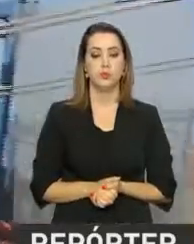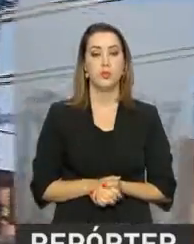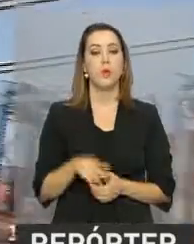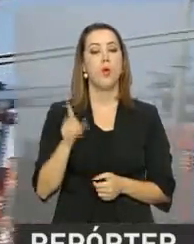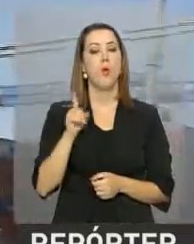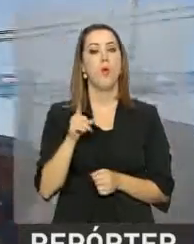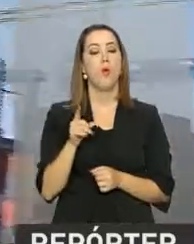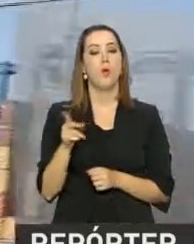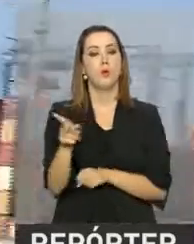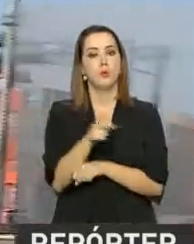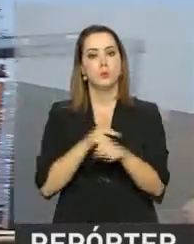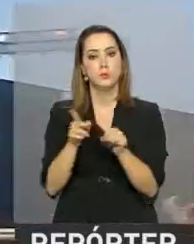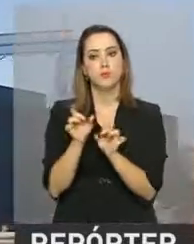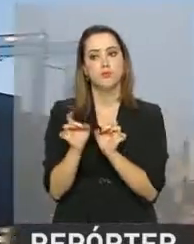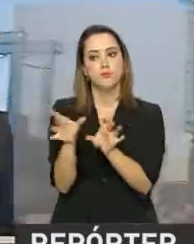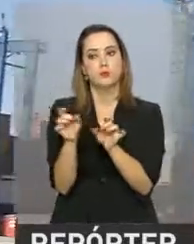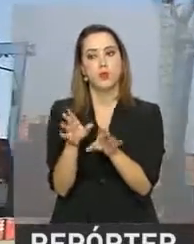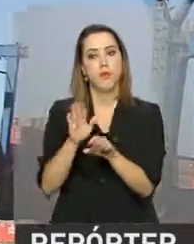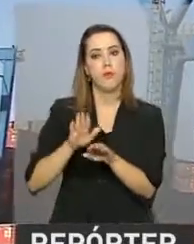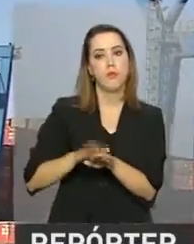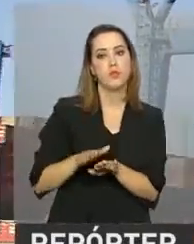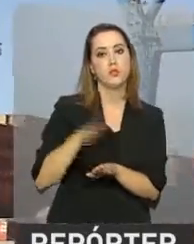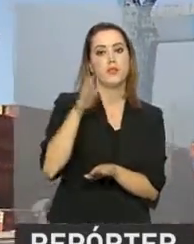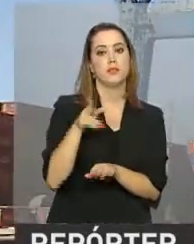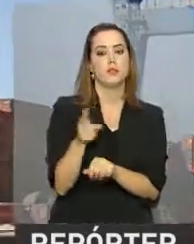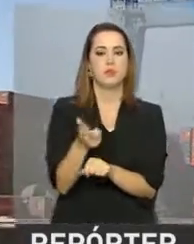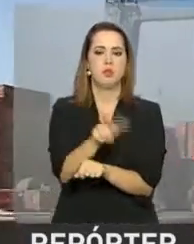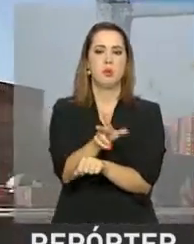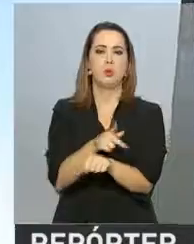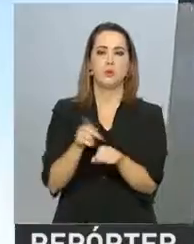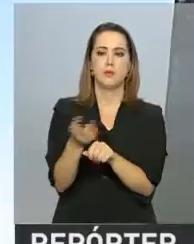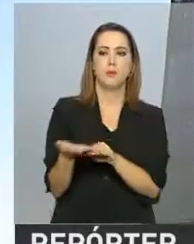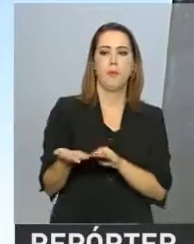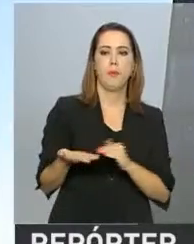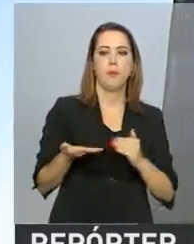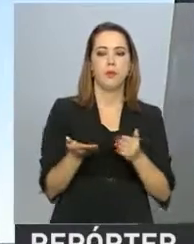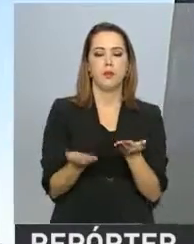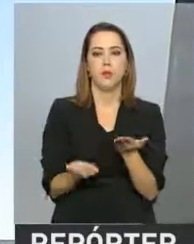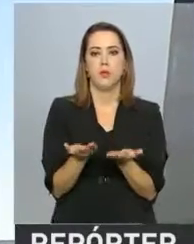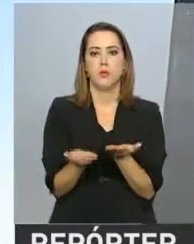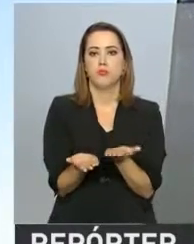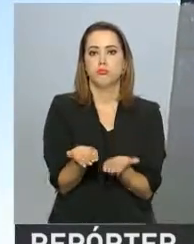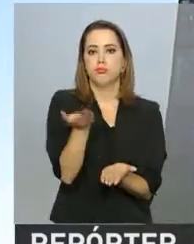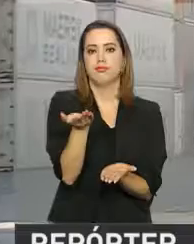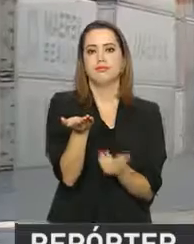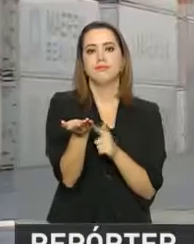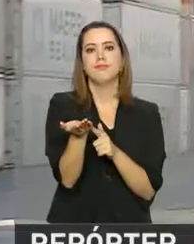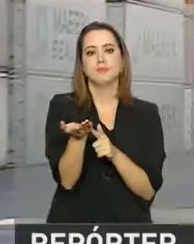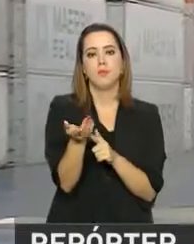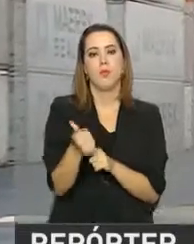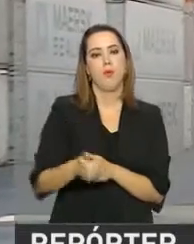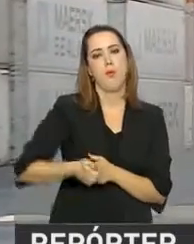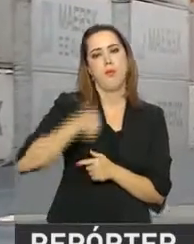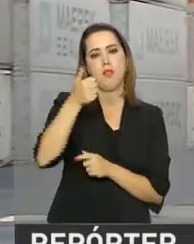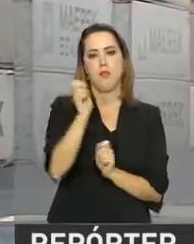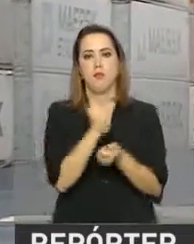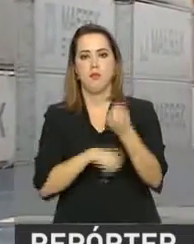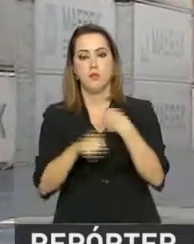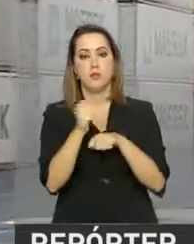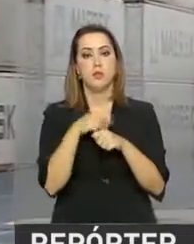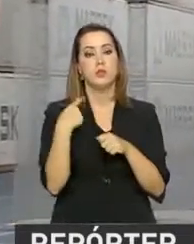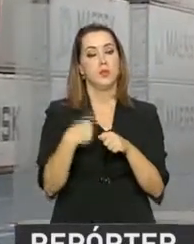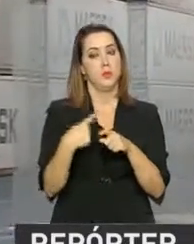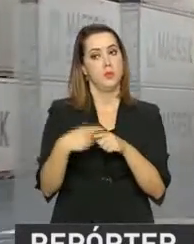Quando o país exporta mais do que importa, a balança comercial tem um superávit e fica favorável à economia. Isso porque atrai